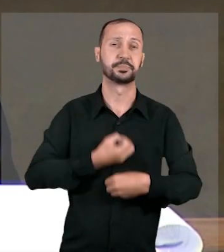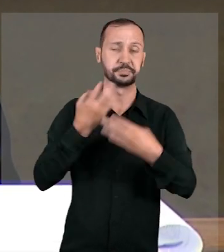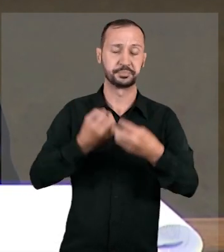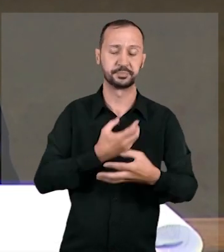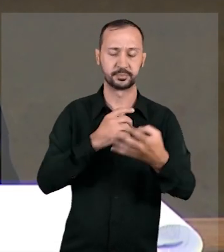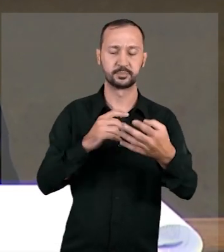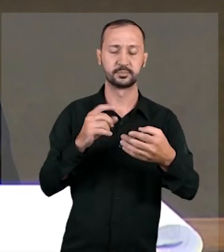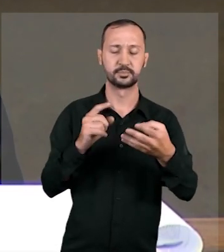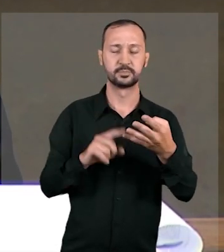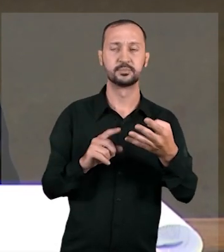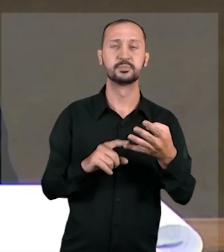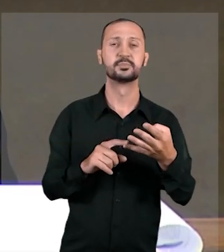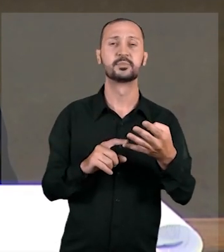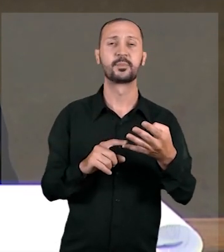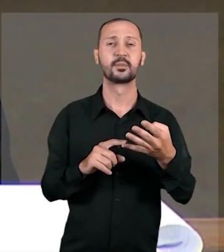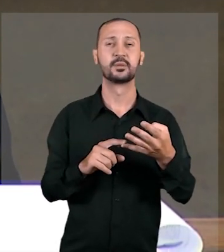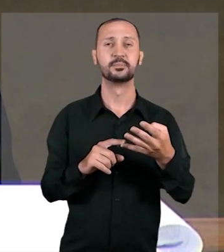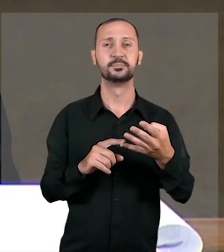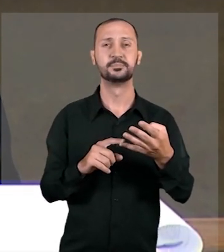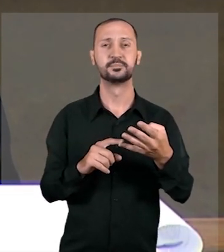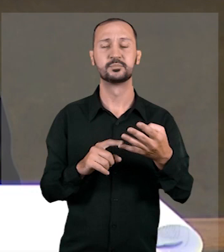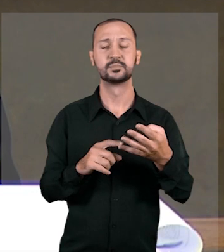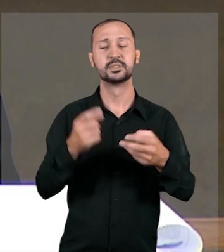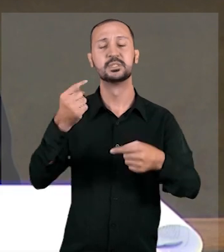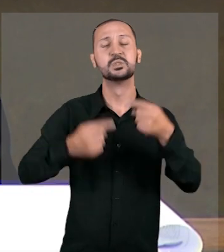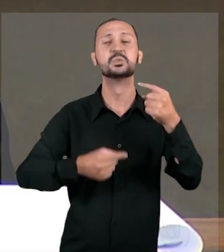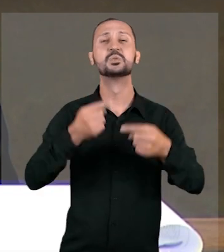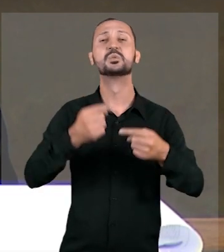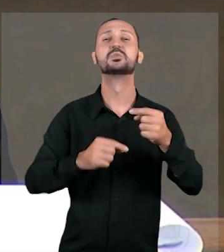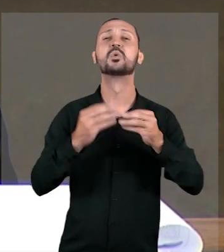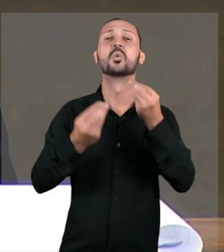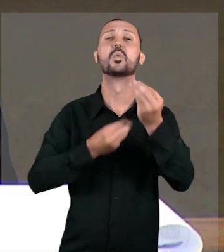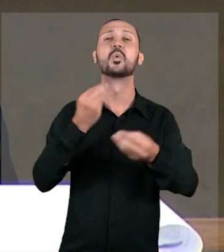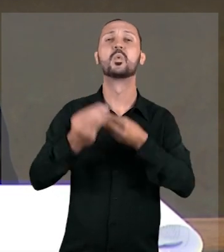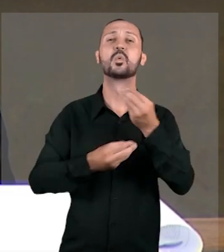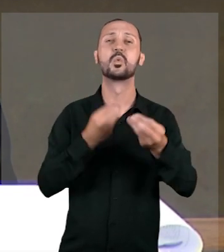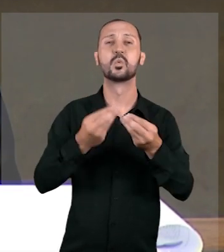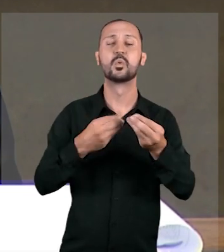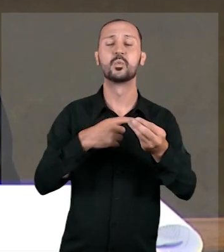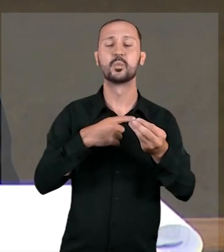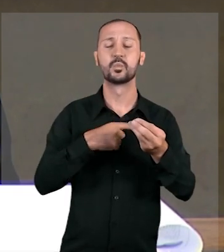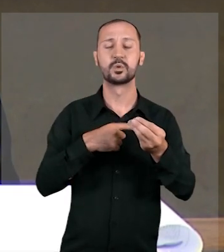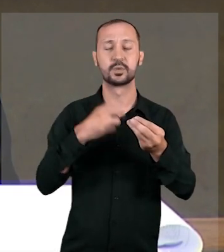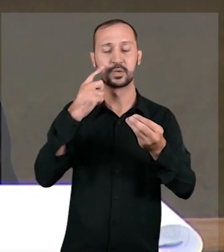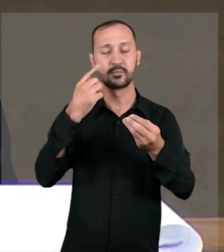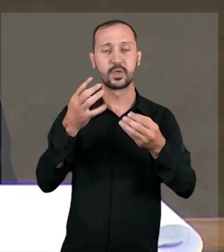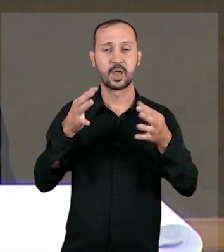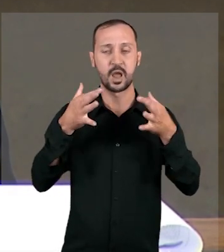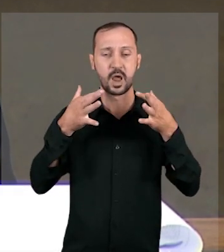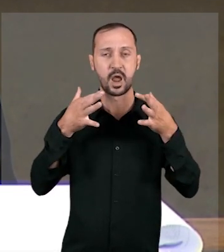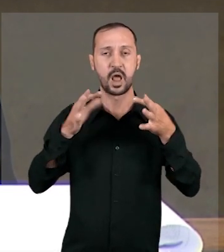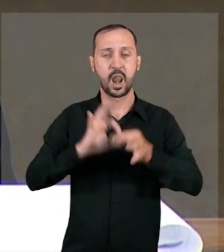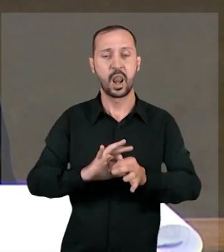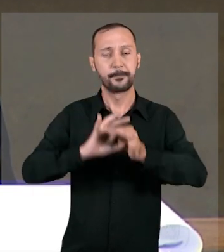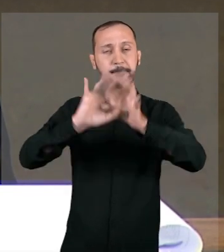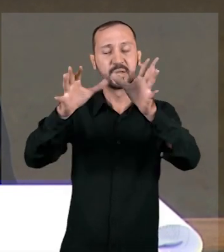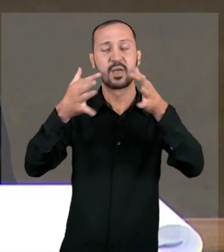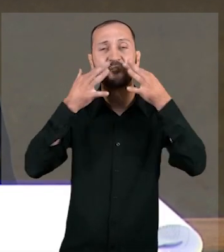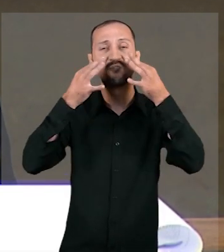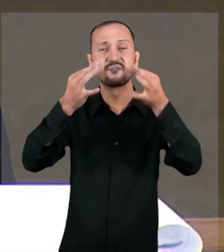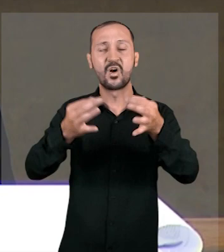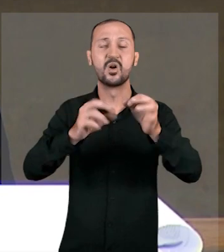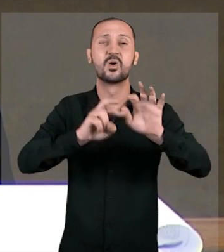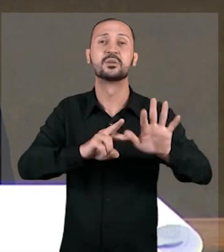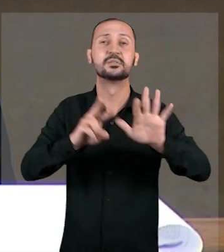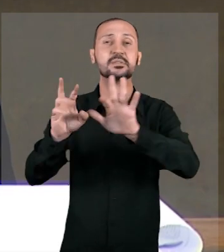Eduardo Frazão, querido ex-aluno, discutiu a questão da proeminência que se tem dado à igualdade e à